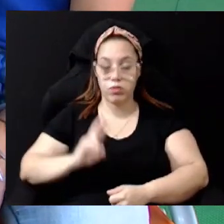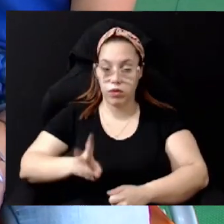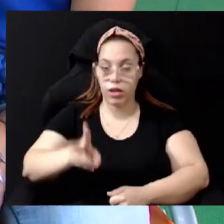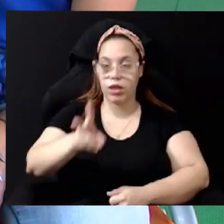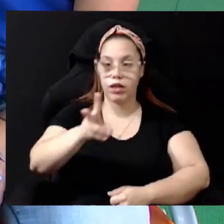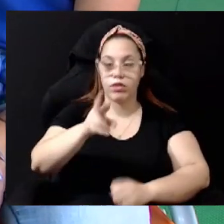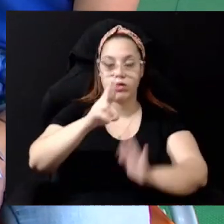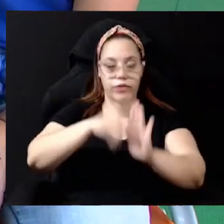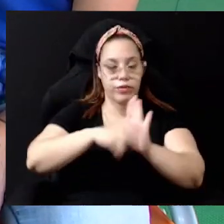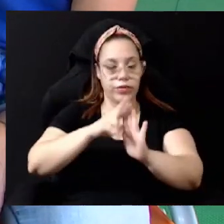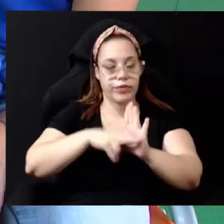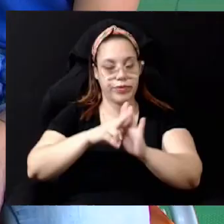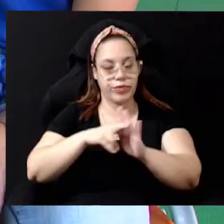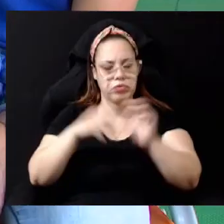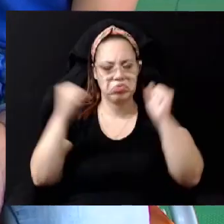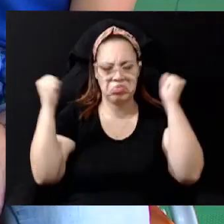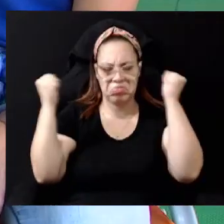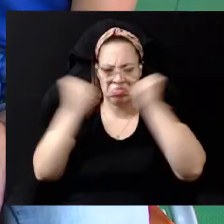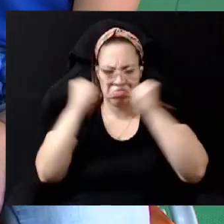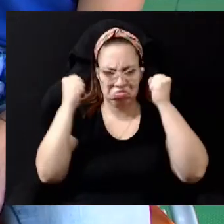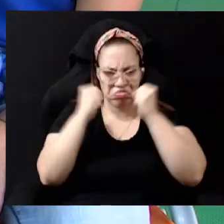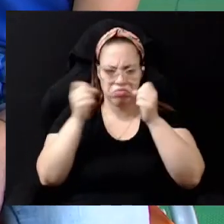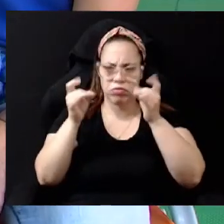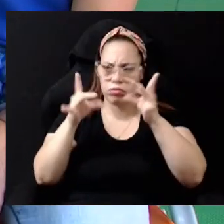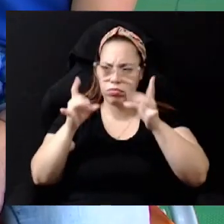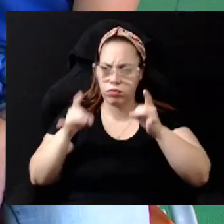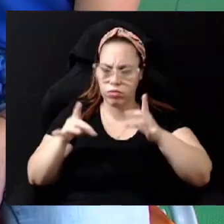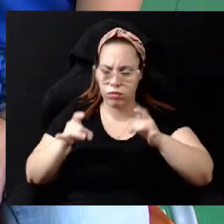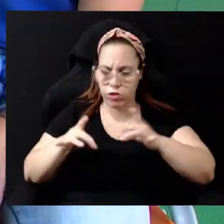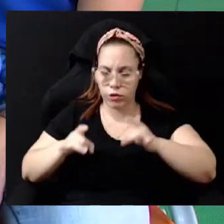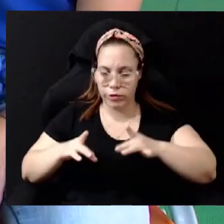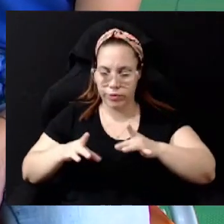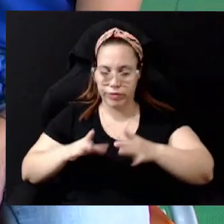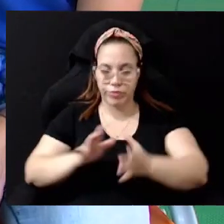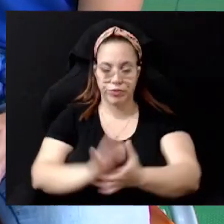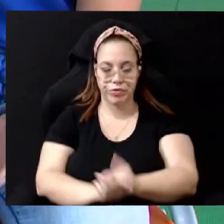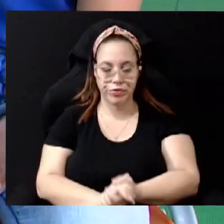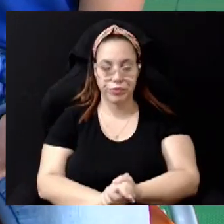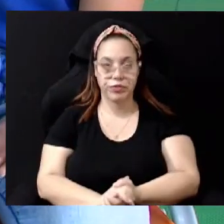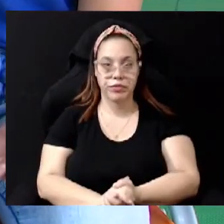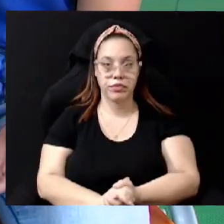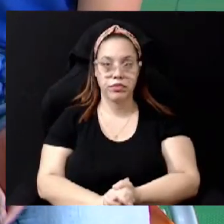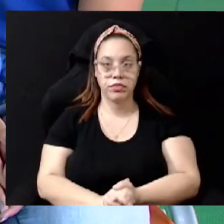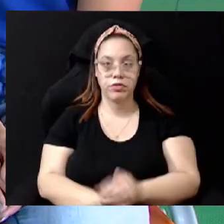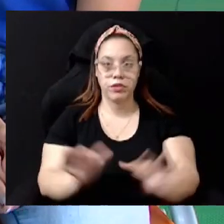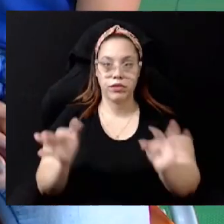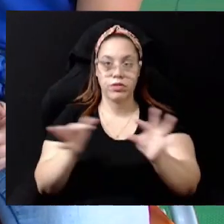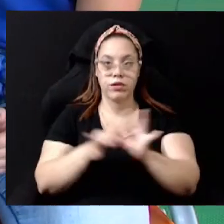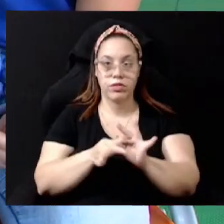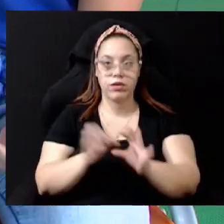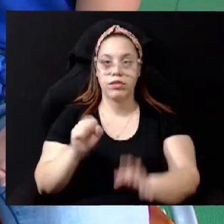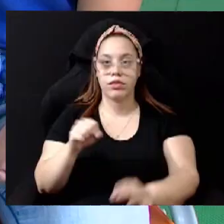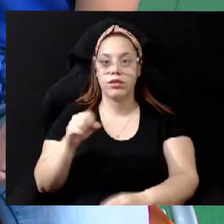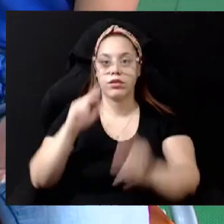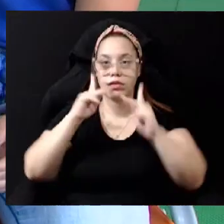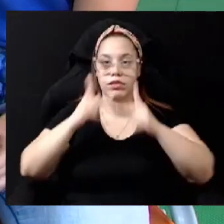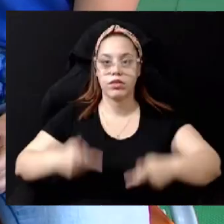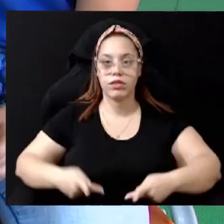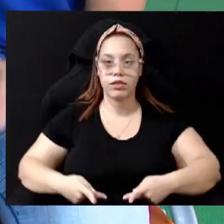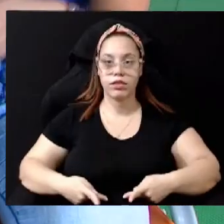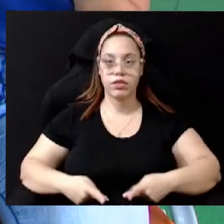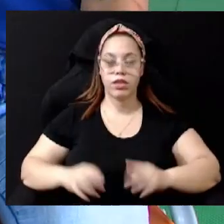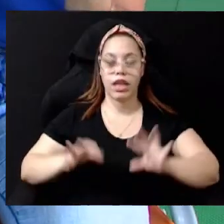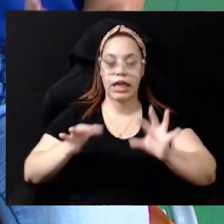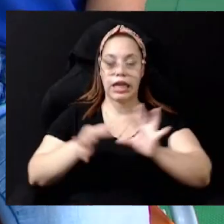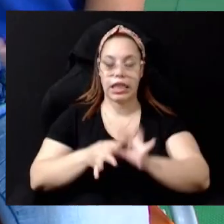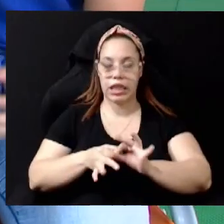regras. Então a educação física, de uma forma mais intrínseca mesmo, e até mesmo de uma forma mais integral, forma sim o ser humano de